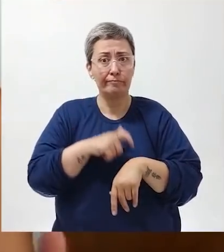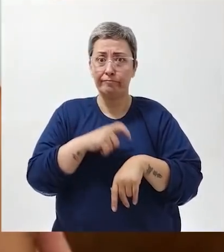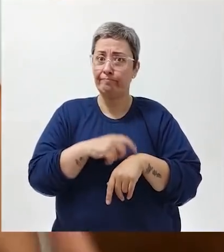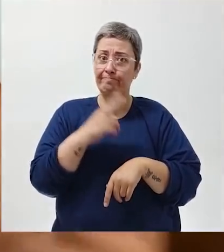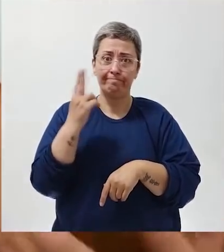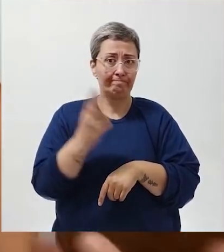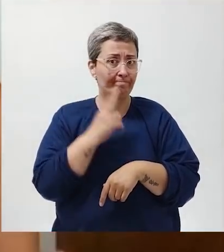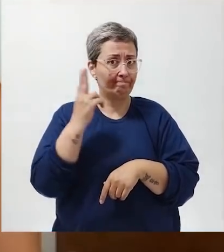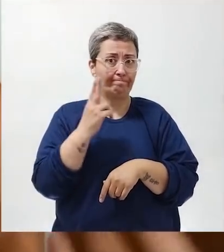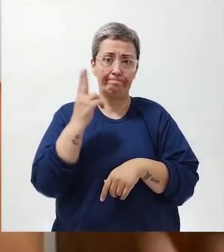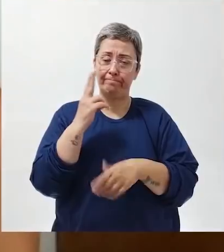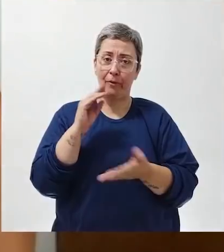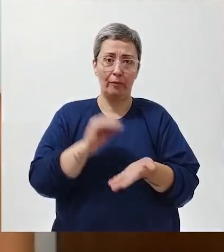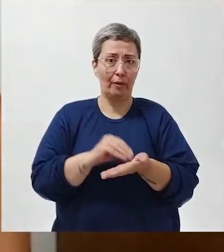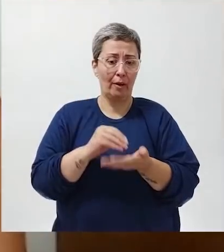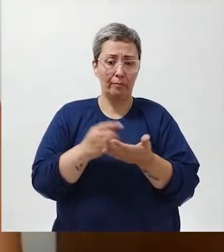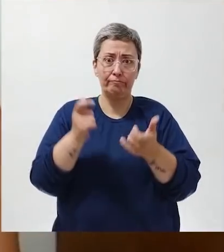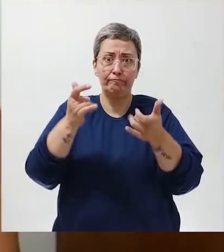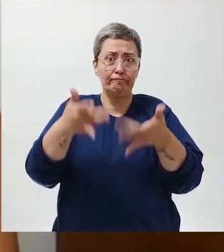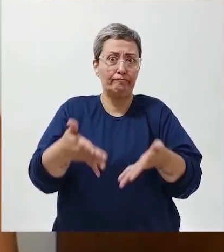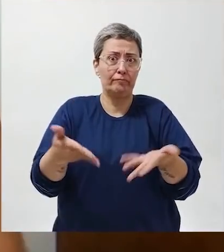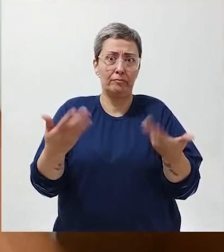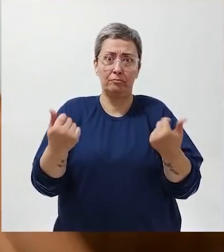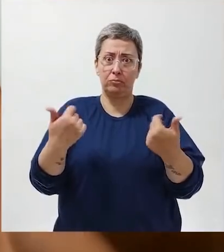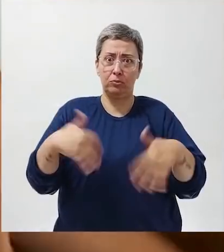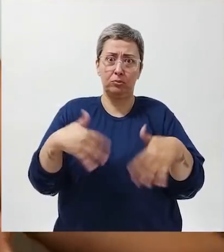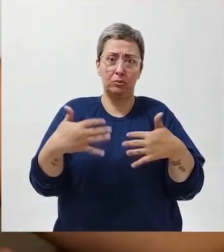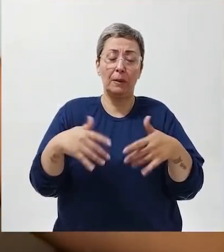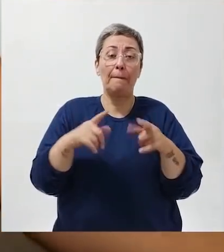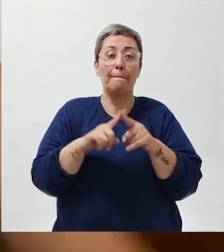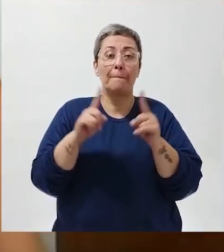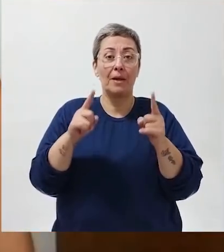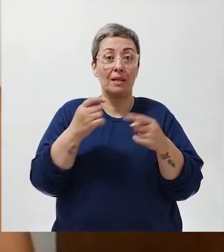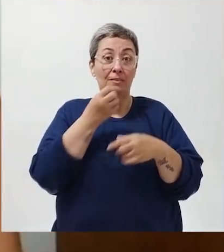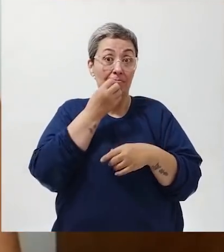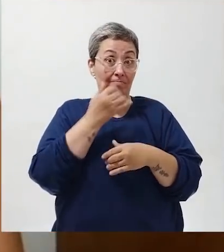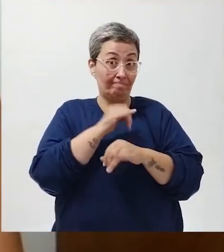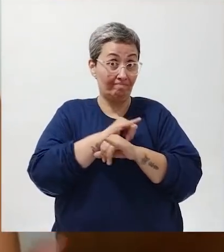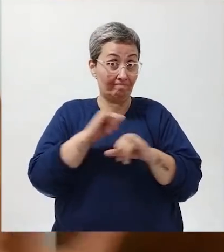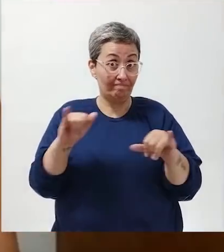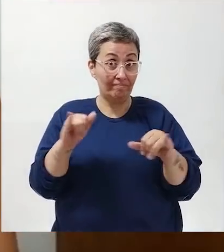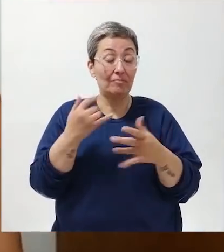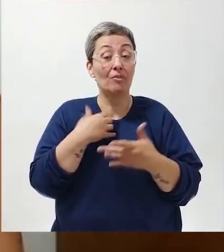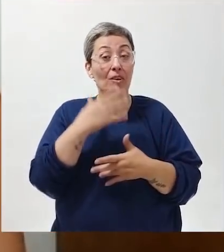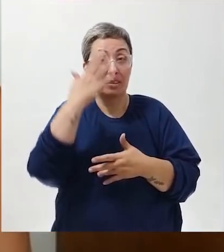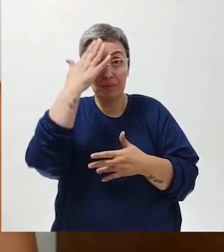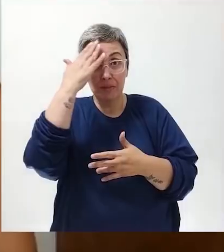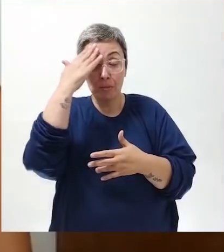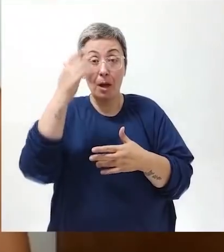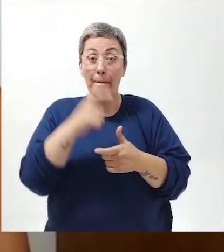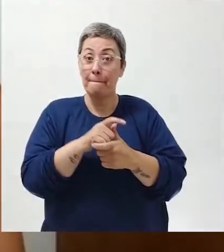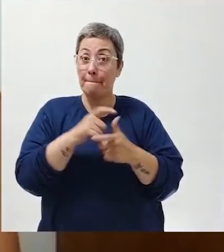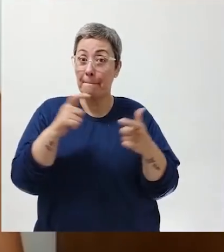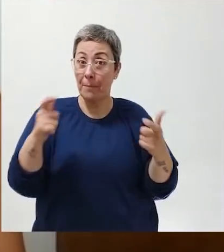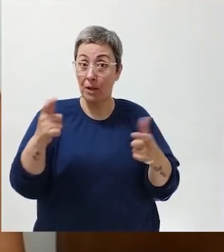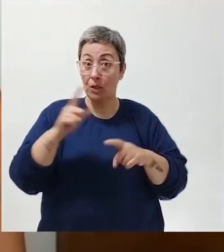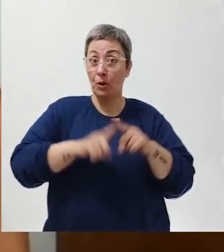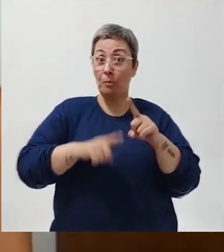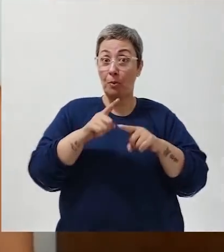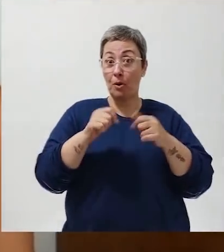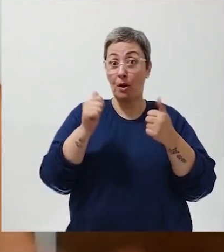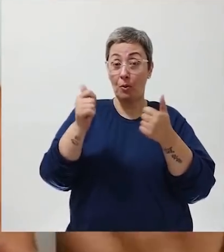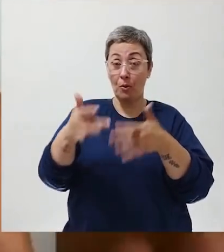momento que não vai ter espaço para tanto lixo. Bom, mas eu tenho uma boa notícia. Você sabia que grande parte do